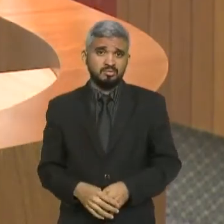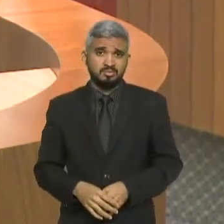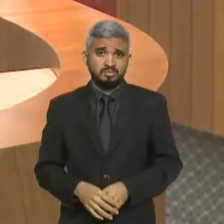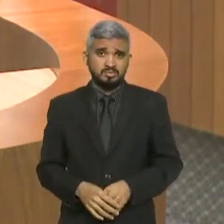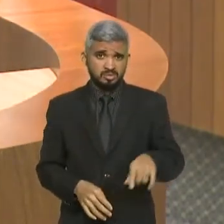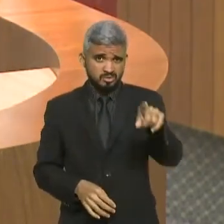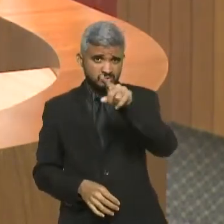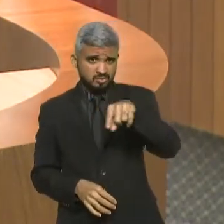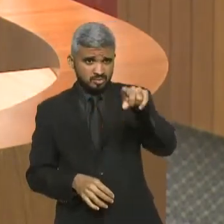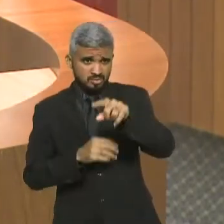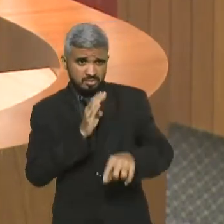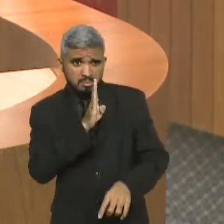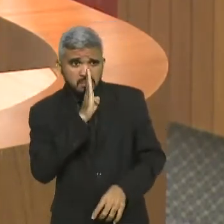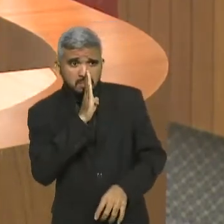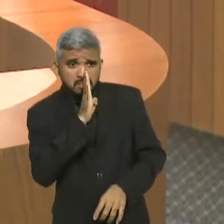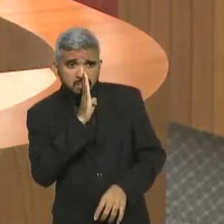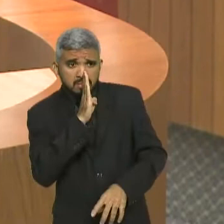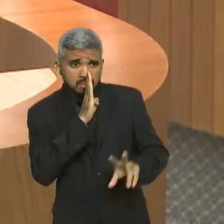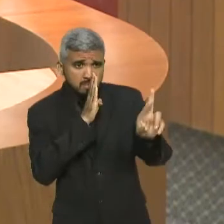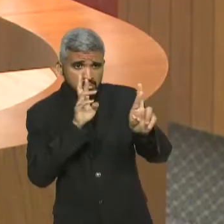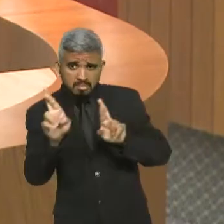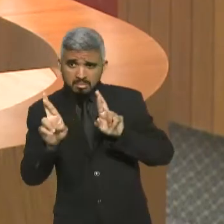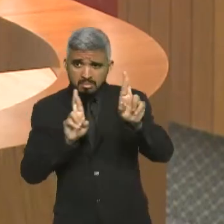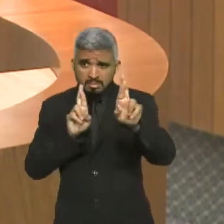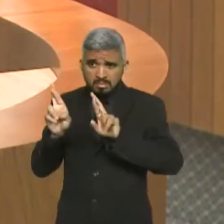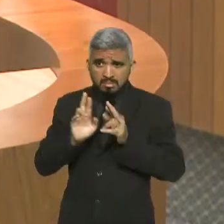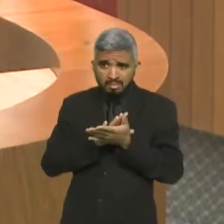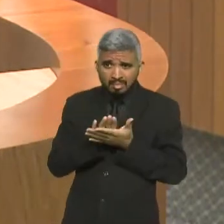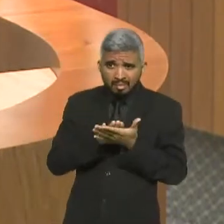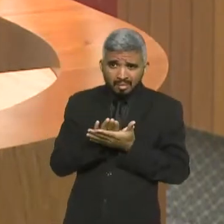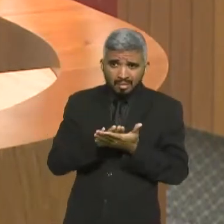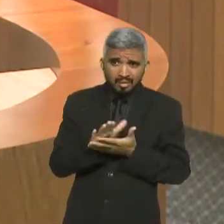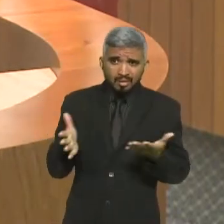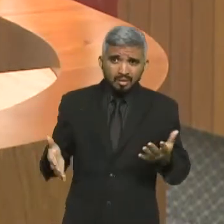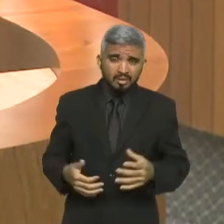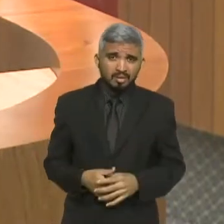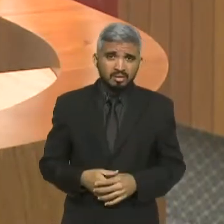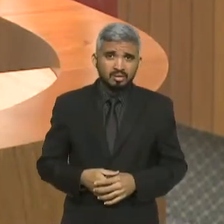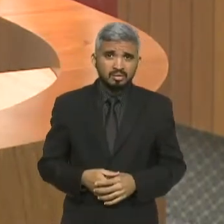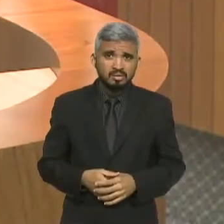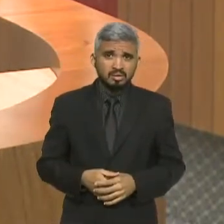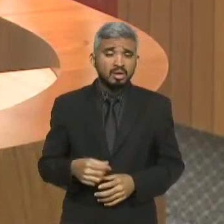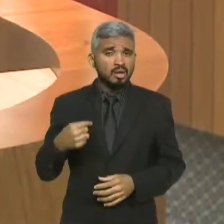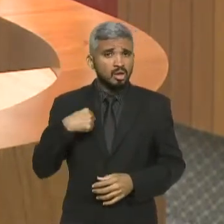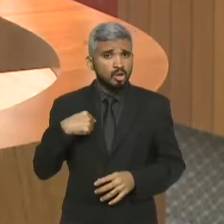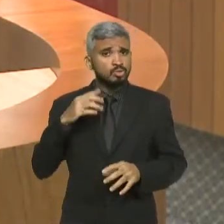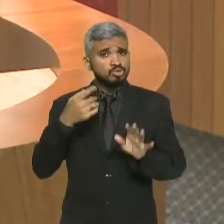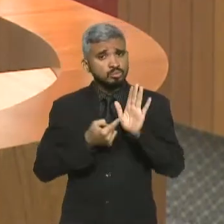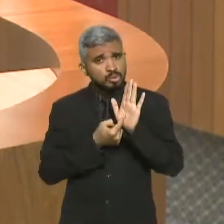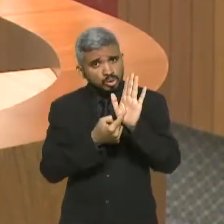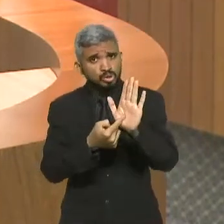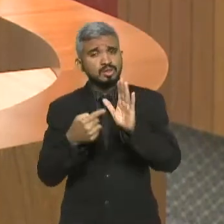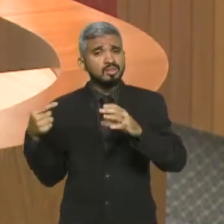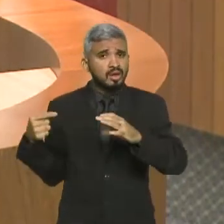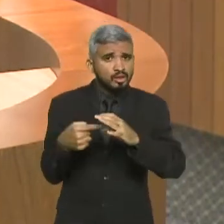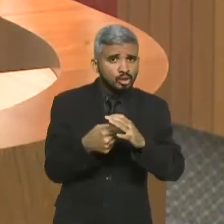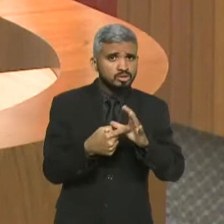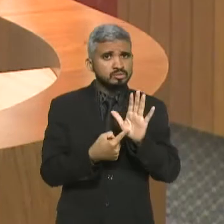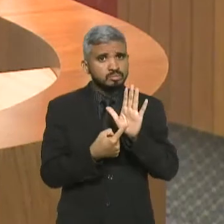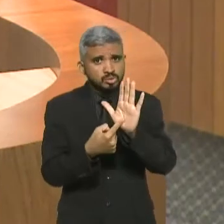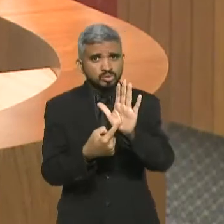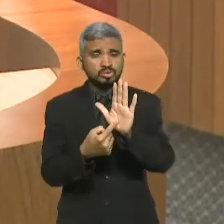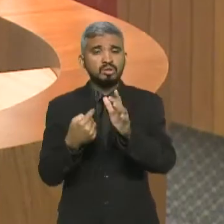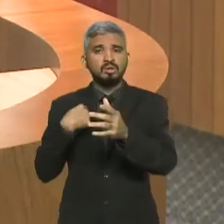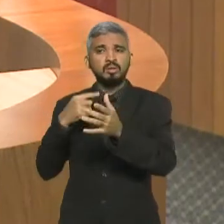calados? A denúncia que recebemos, trouxemos à tribuna da Assembleia, cobramos informações da MOB, cobramos informações da